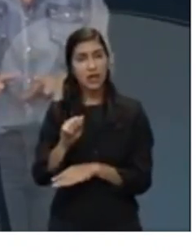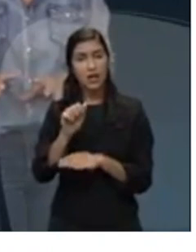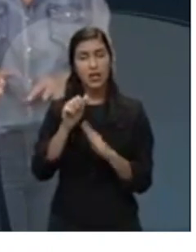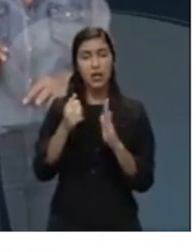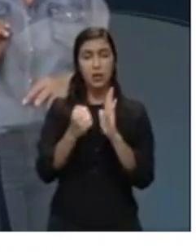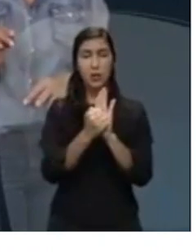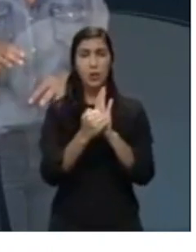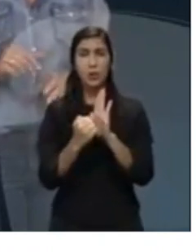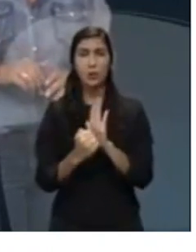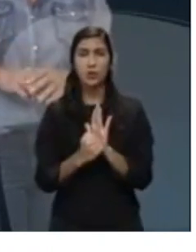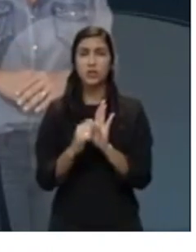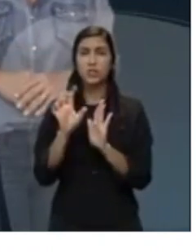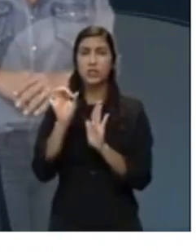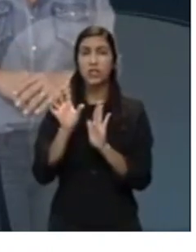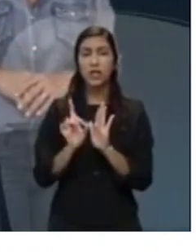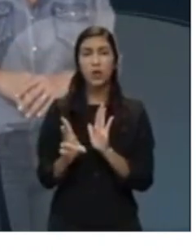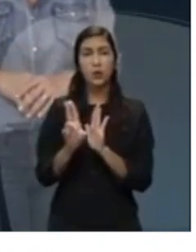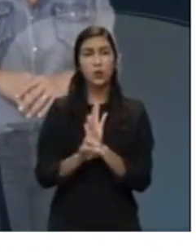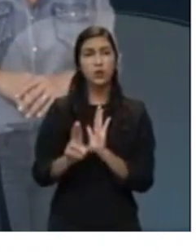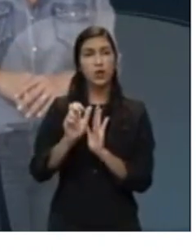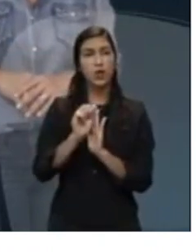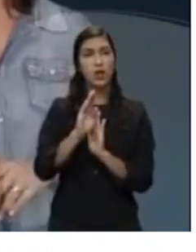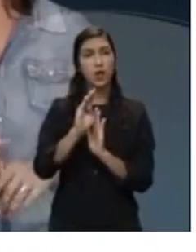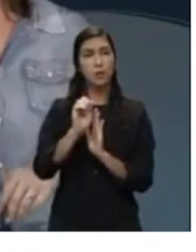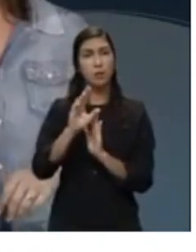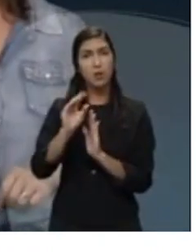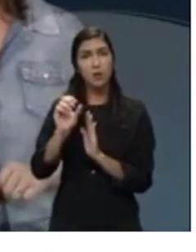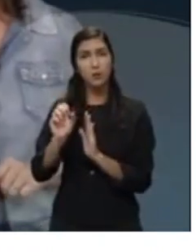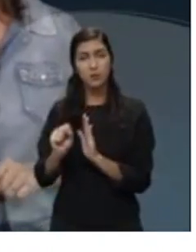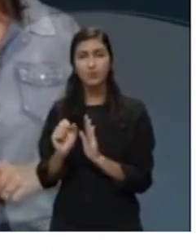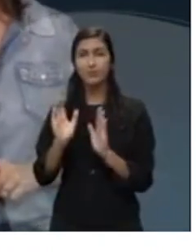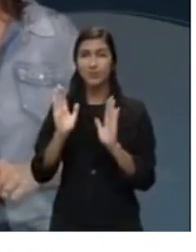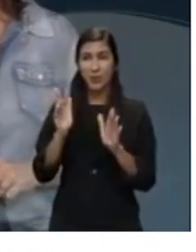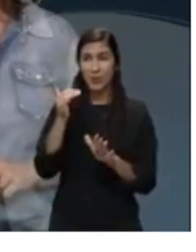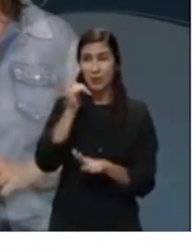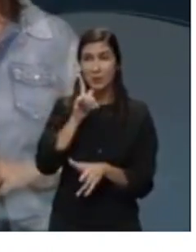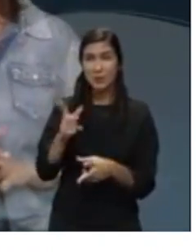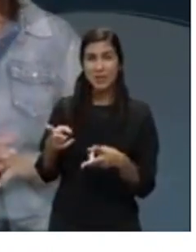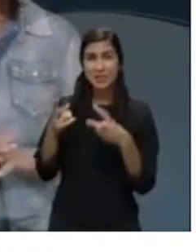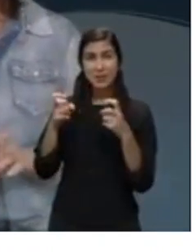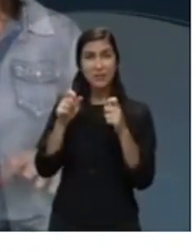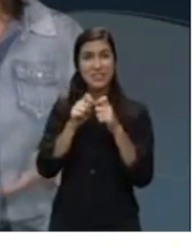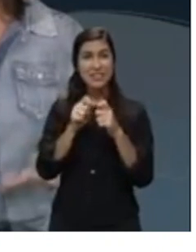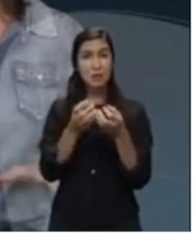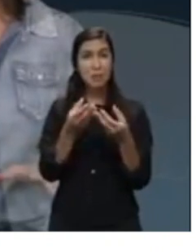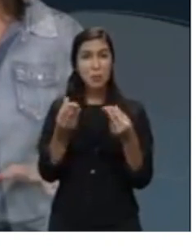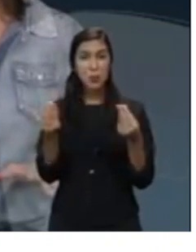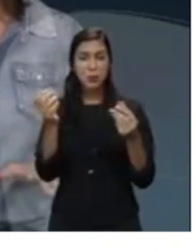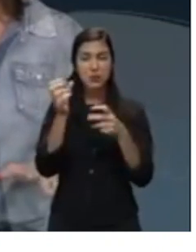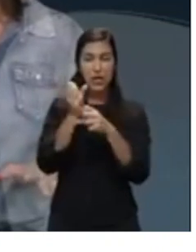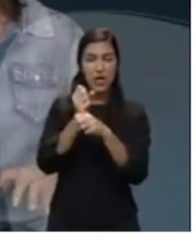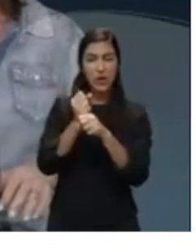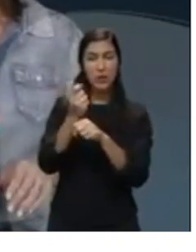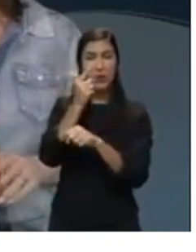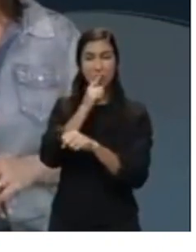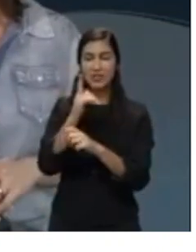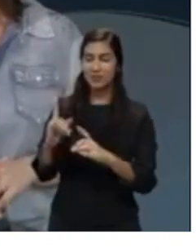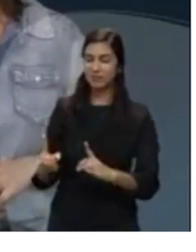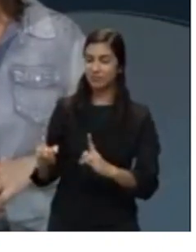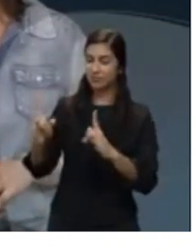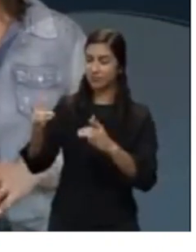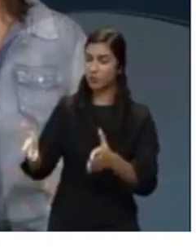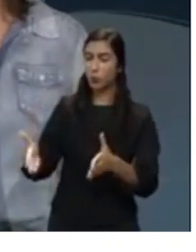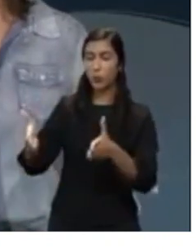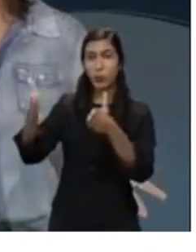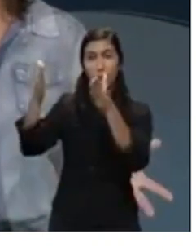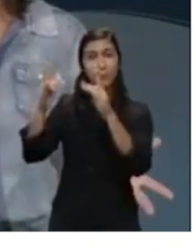cada pilar com a utilização de ábacos. Já deu para perceber que fizemos muitos cálculos para que esse edifício fosse erguido,